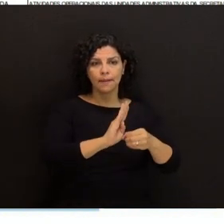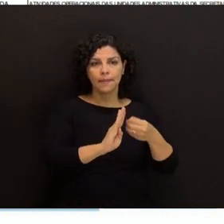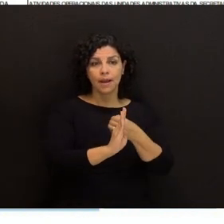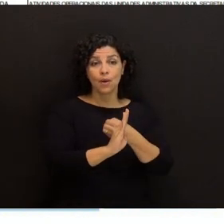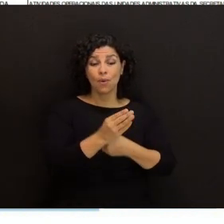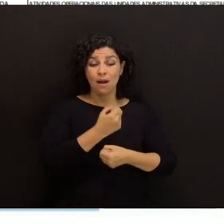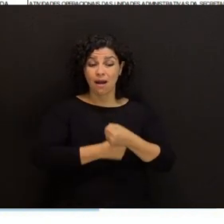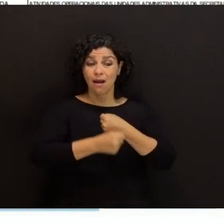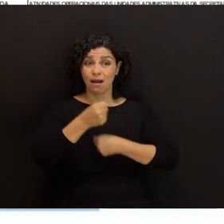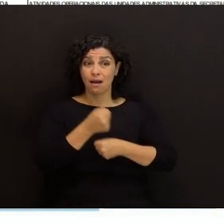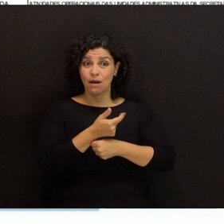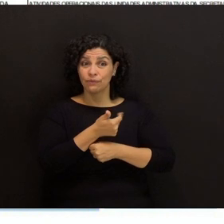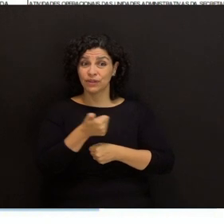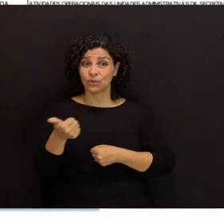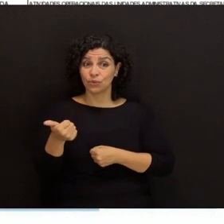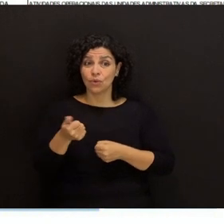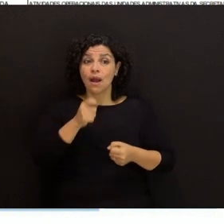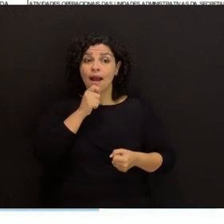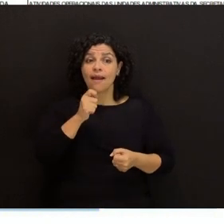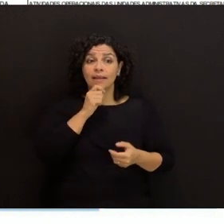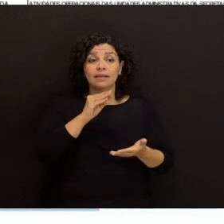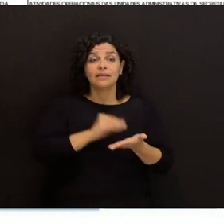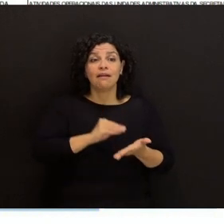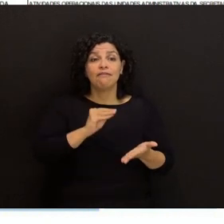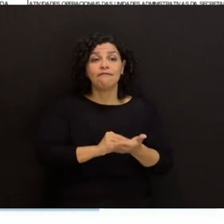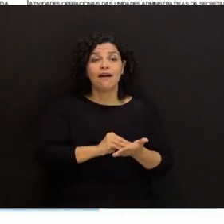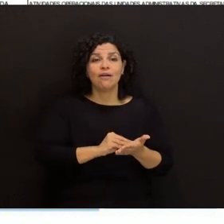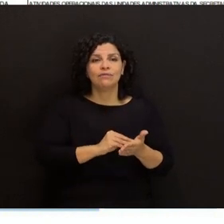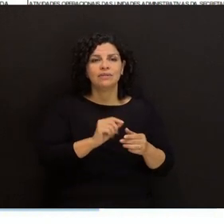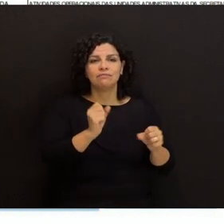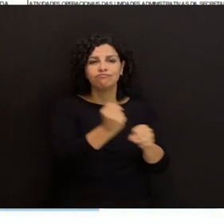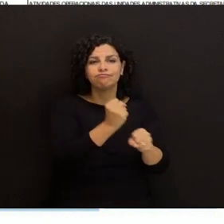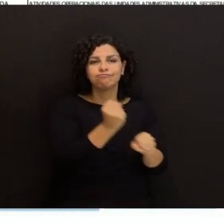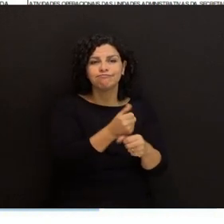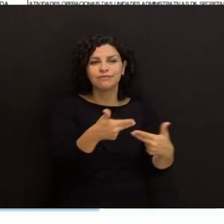2021 ainda não foram cumpridas